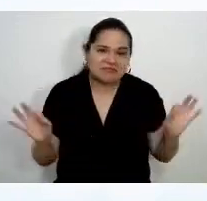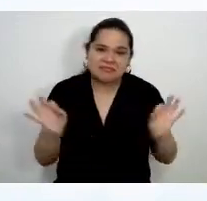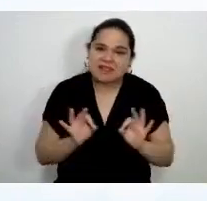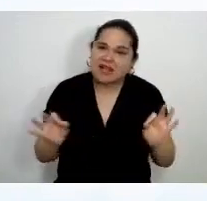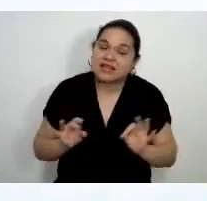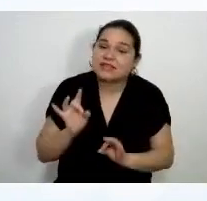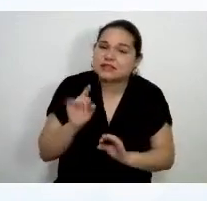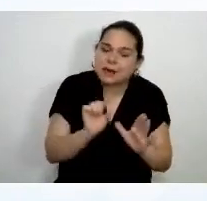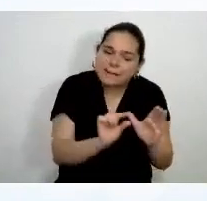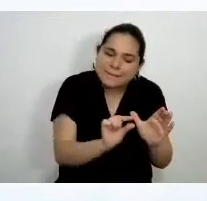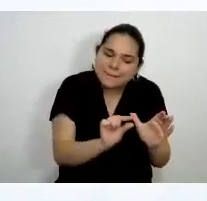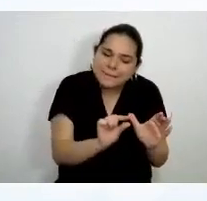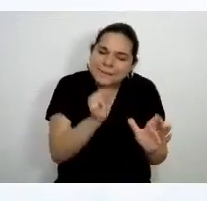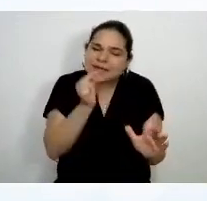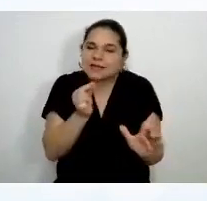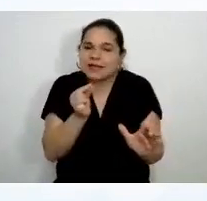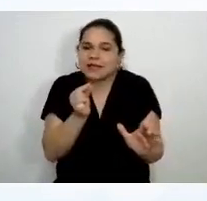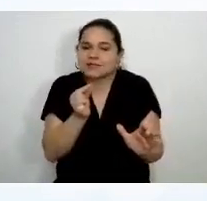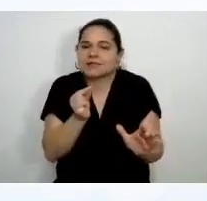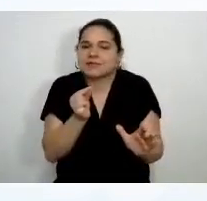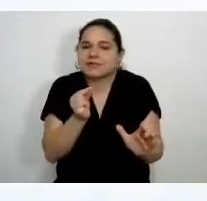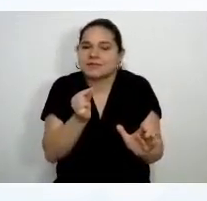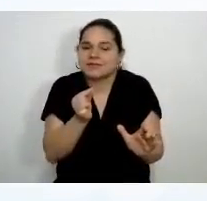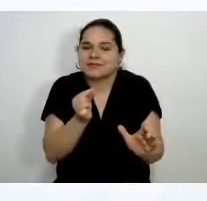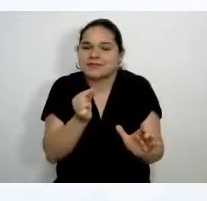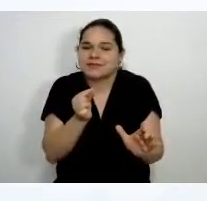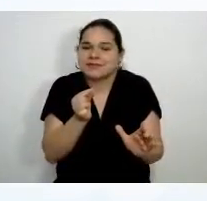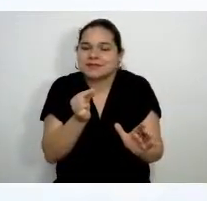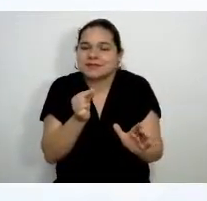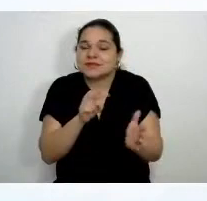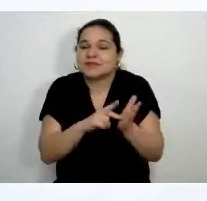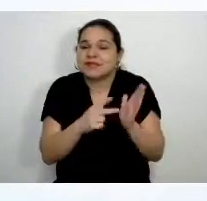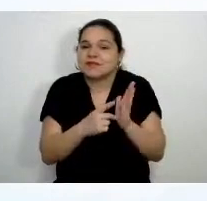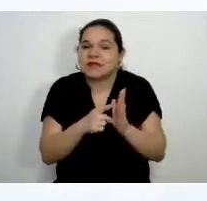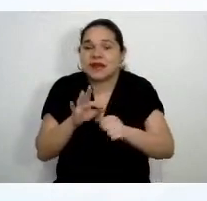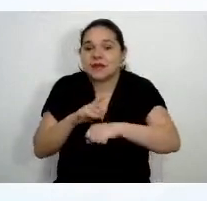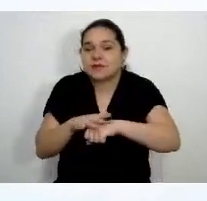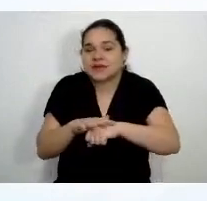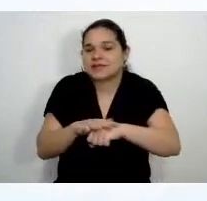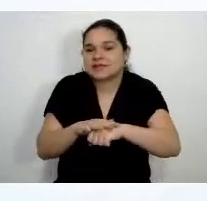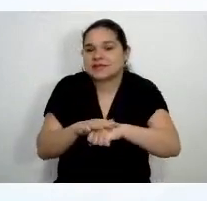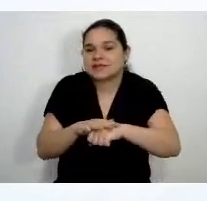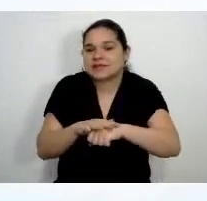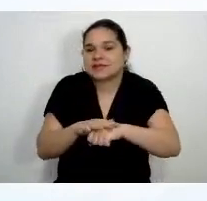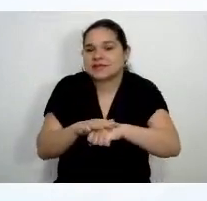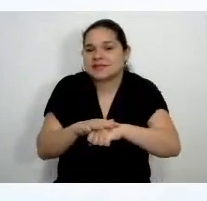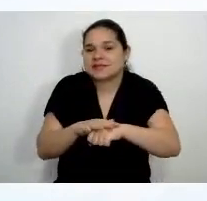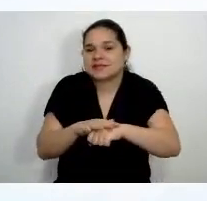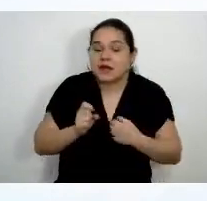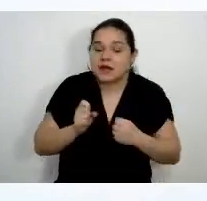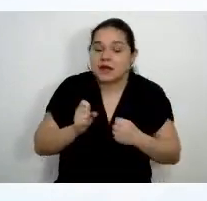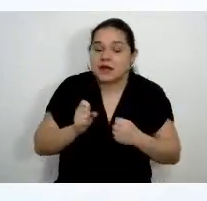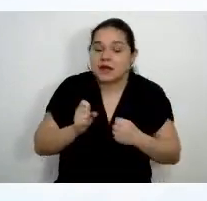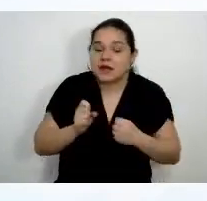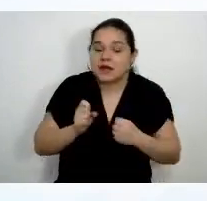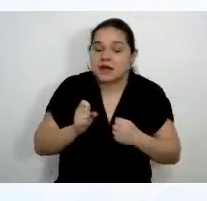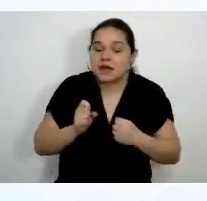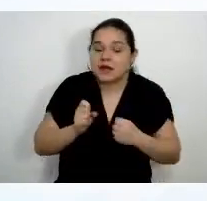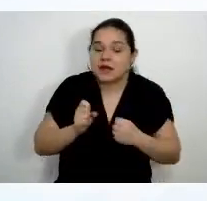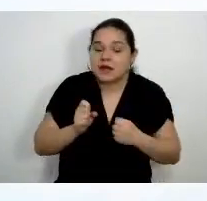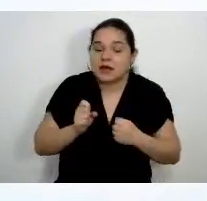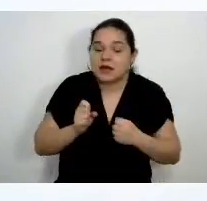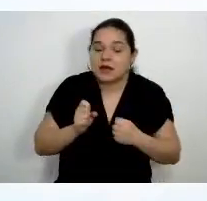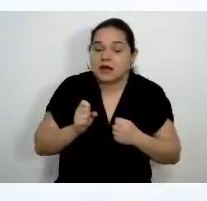pedaço inofensivo do vírus, ou seja, a doença ele não vai causar. Ele pode até, se não for eficiente, não curar, não